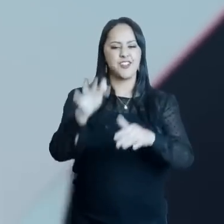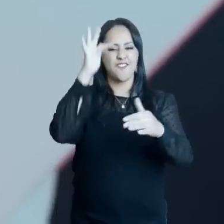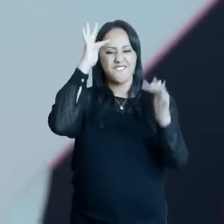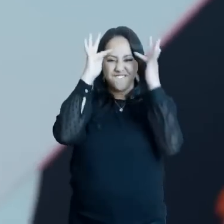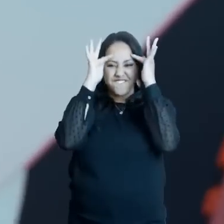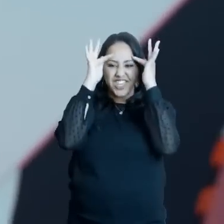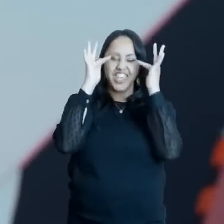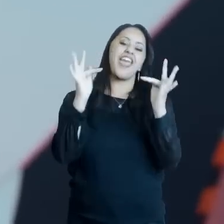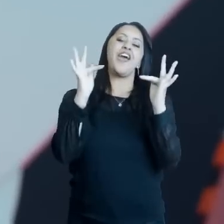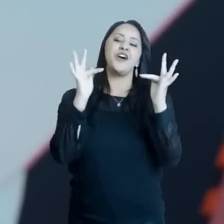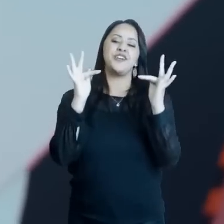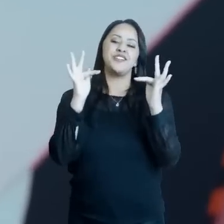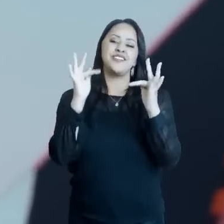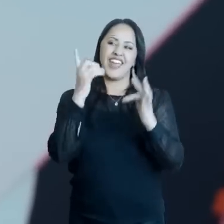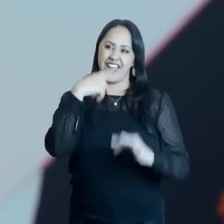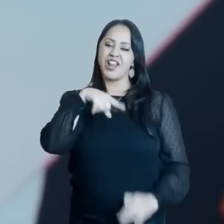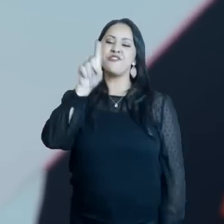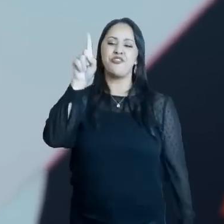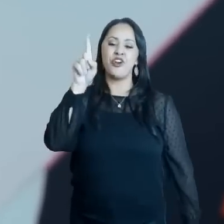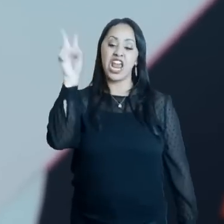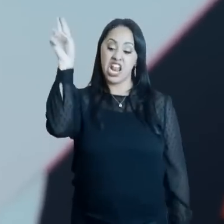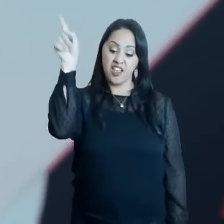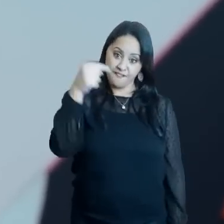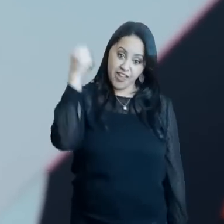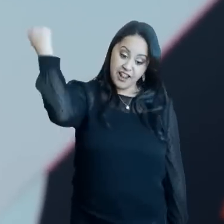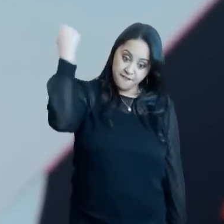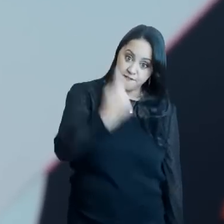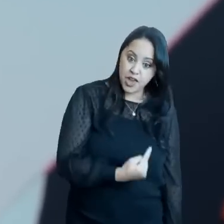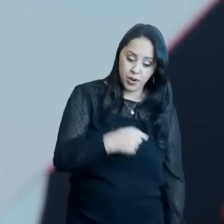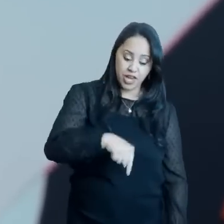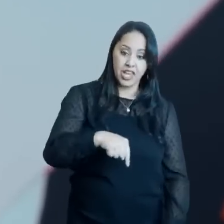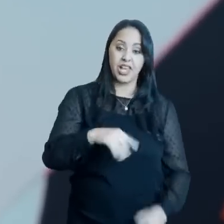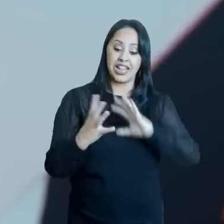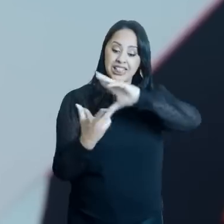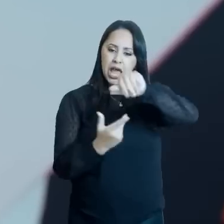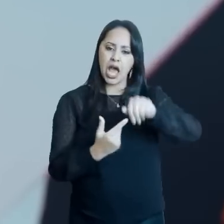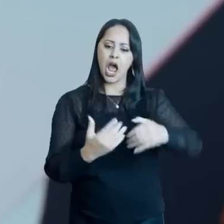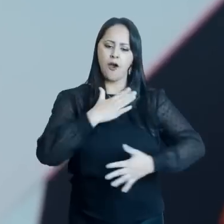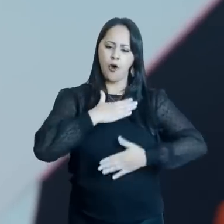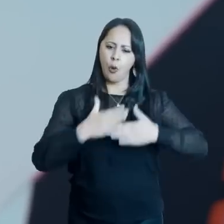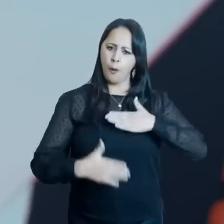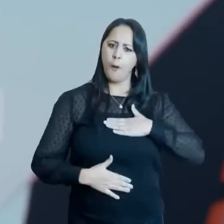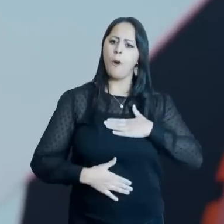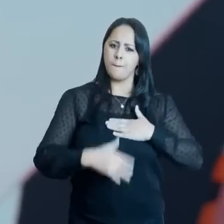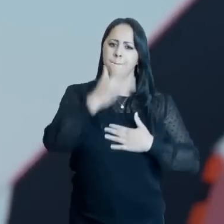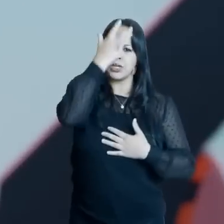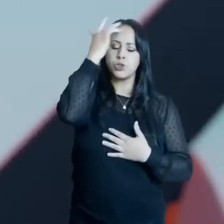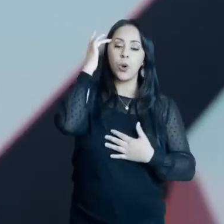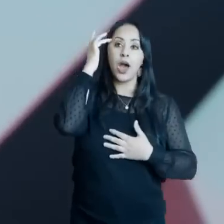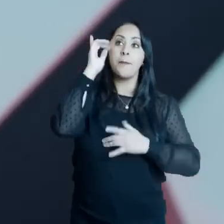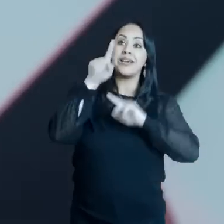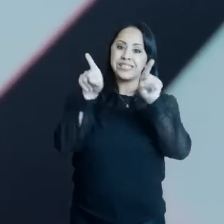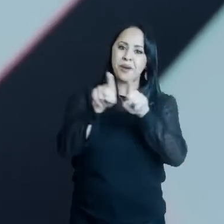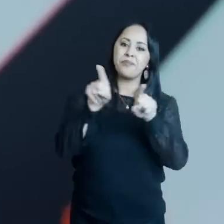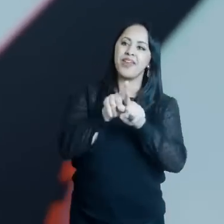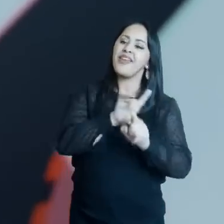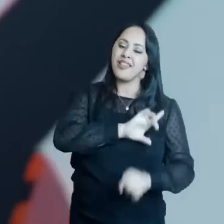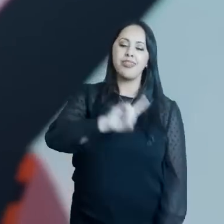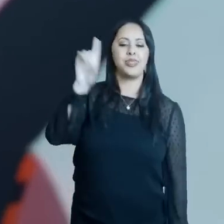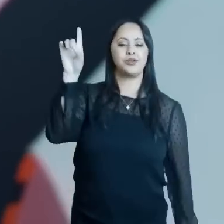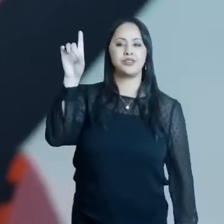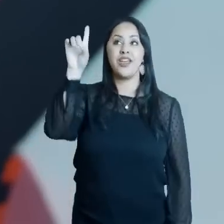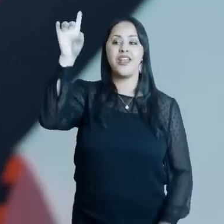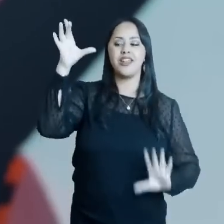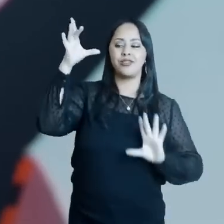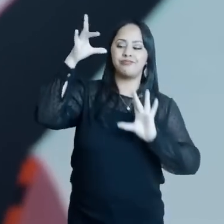na batalha, ele foi, ele veio em forma humana e ele foi como homem lá no céu, por isso ele pode, e ele é o que nos liga. Então é